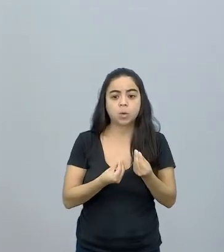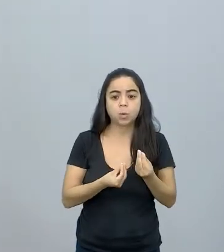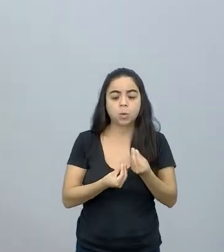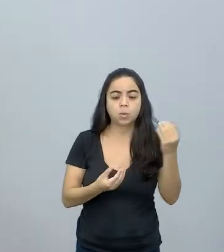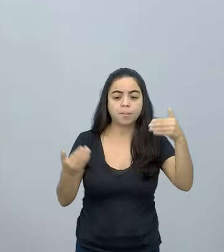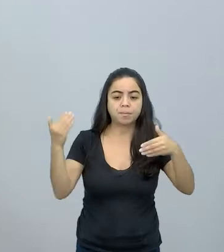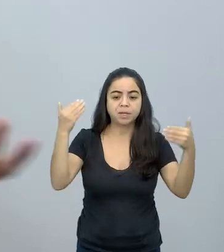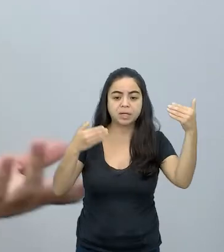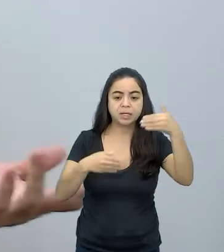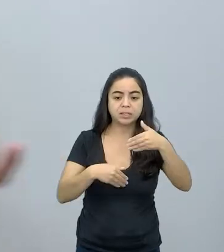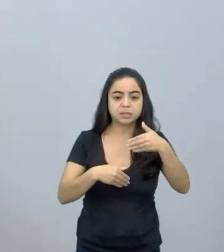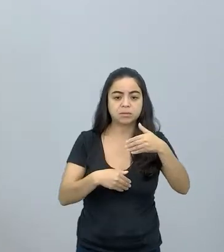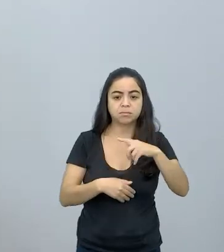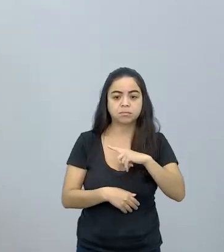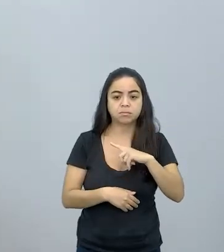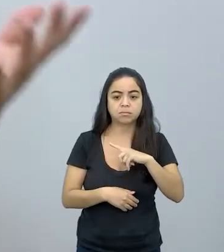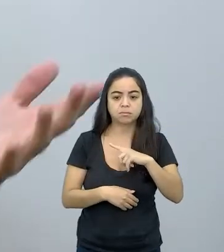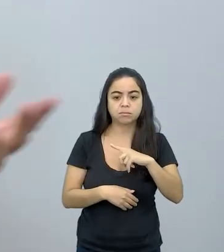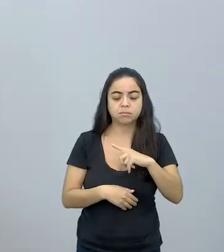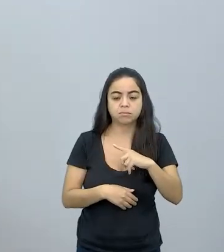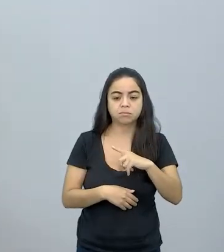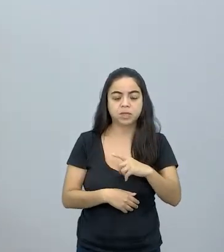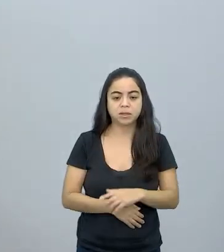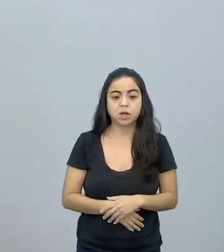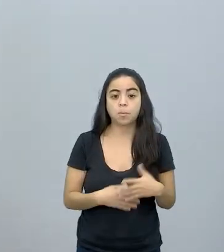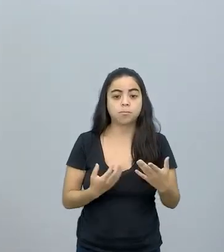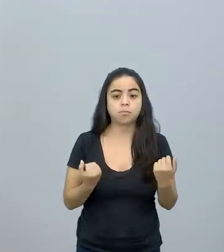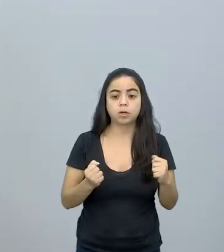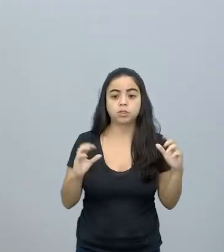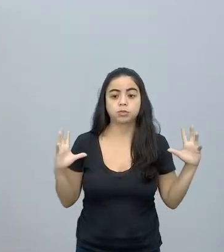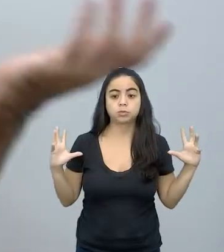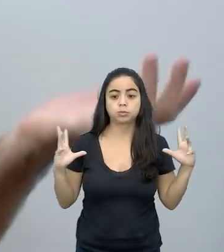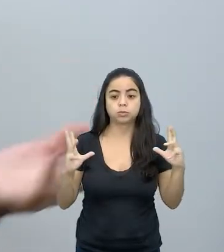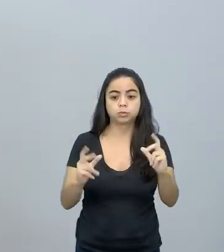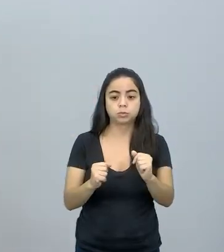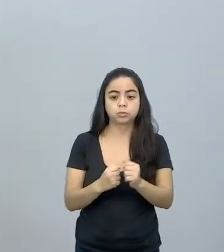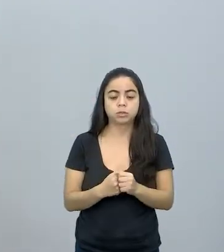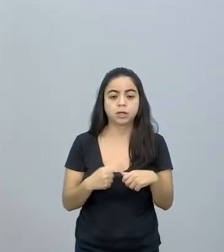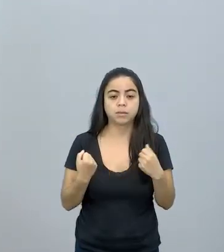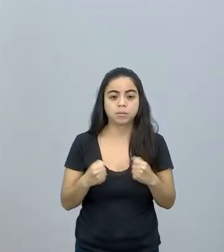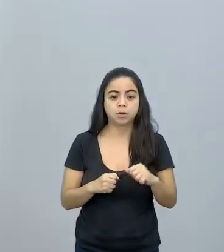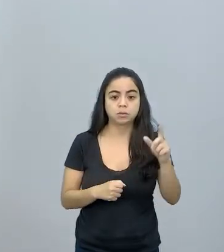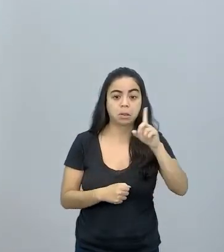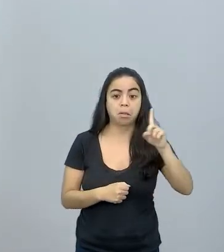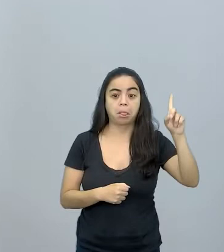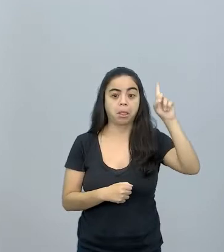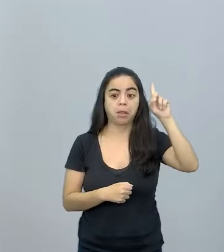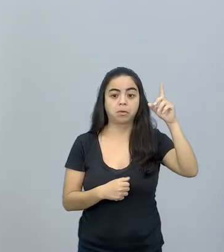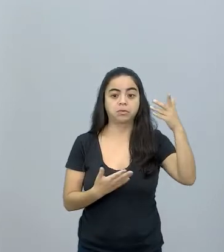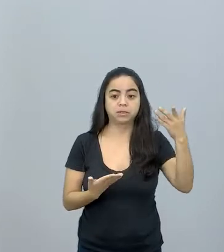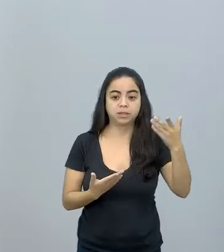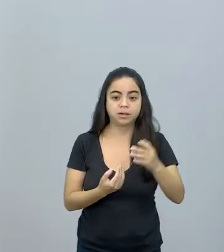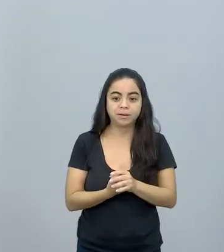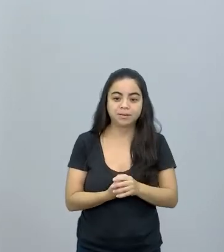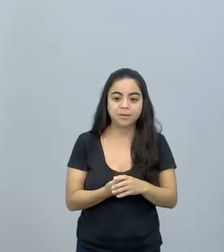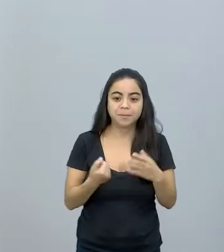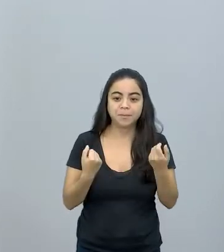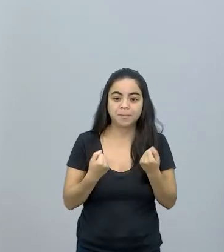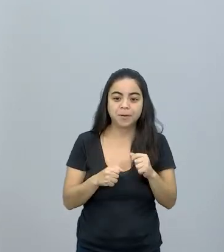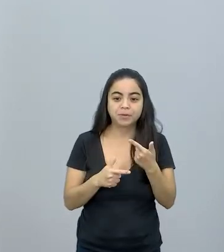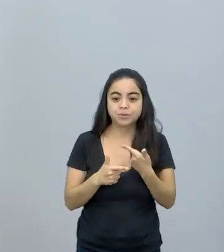migração exista? Pode ser tudo, né? Pode ser a vontade divina, pode ser, enfim, um